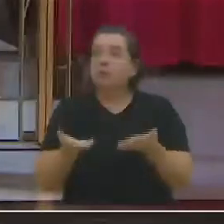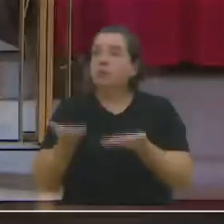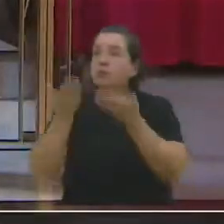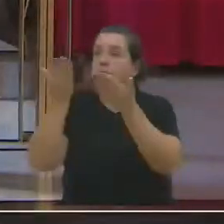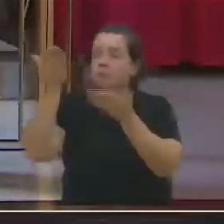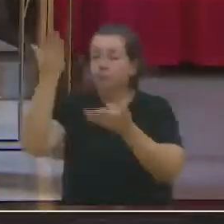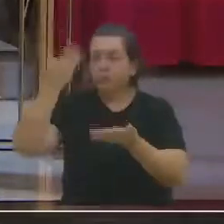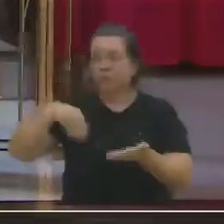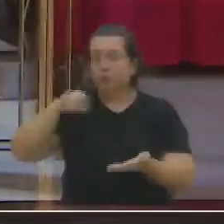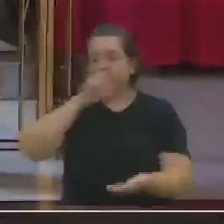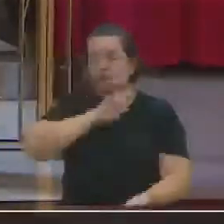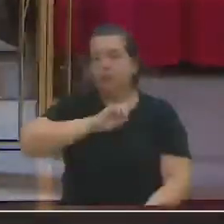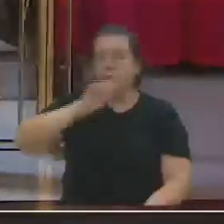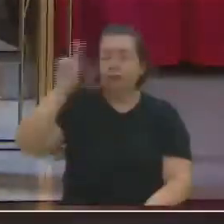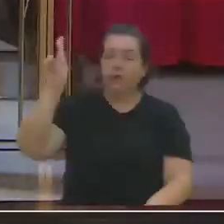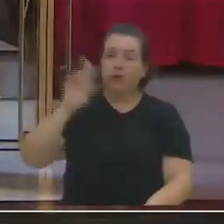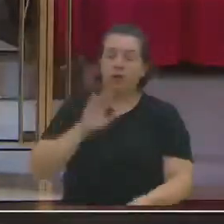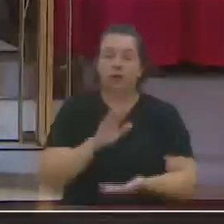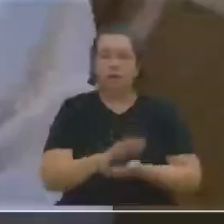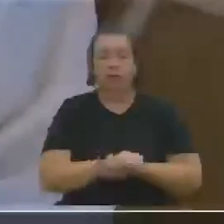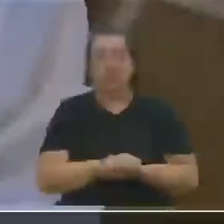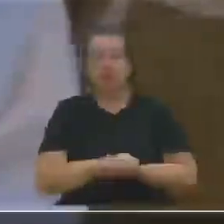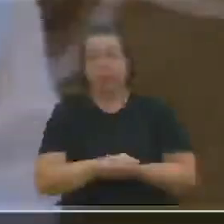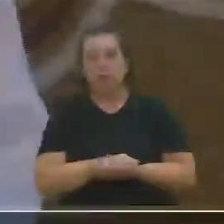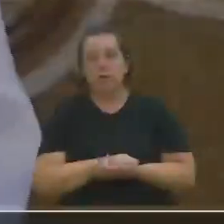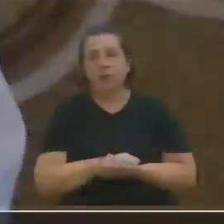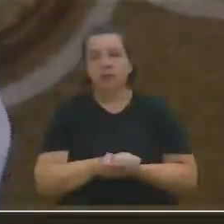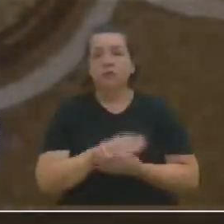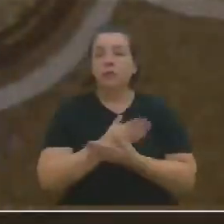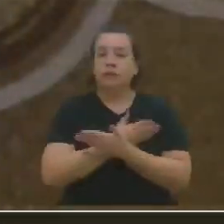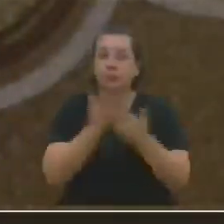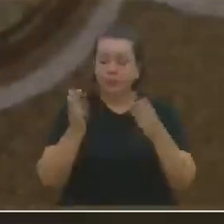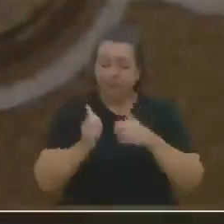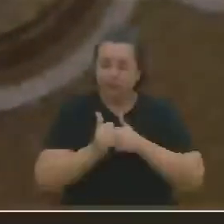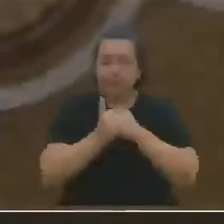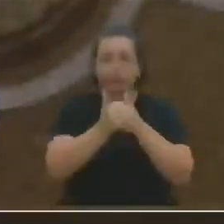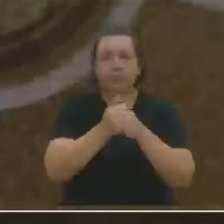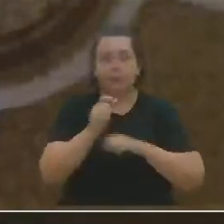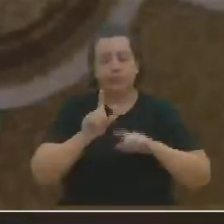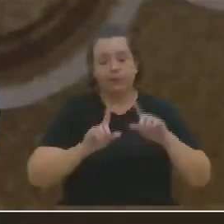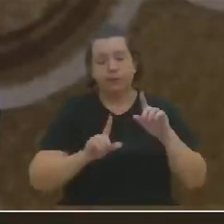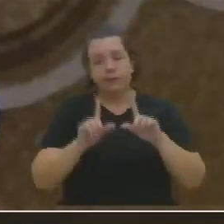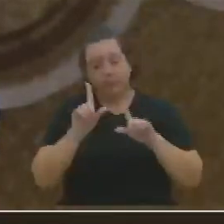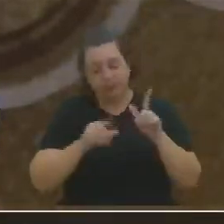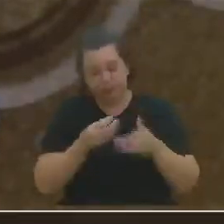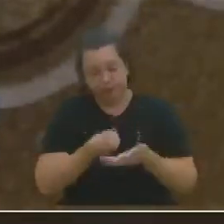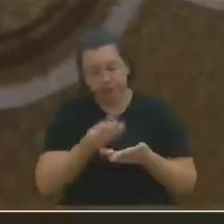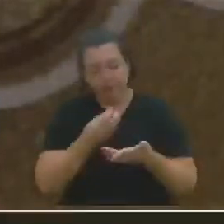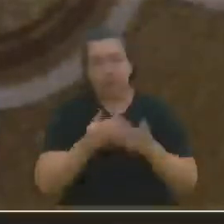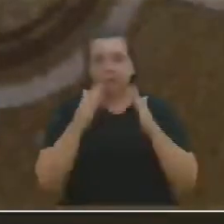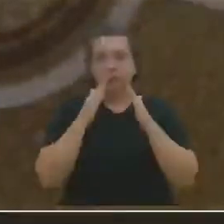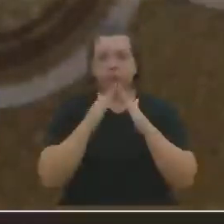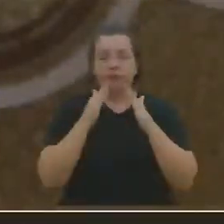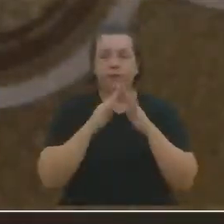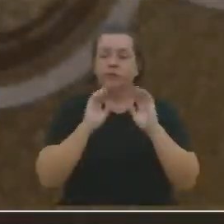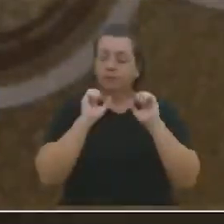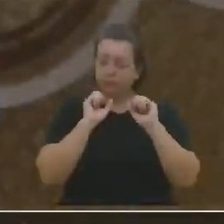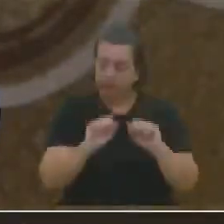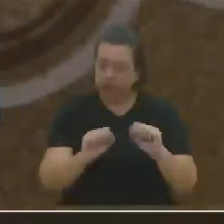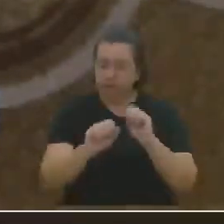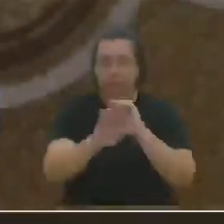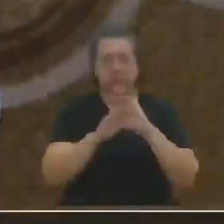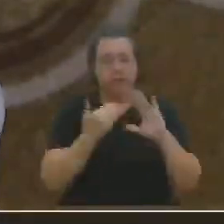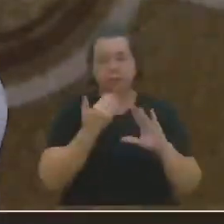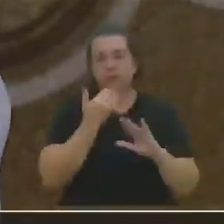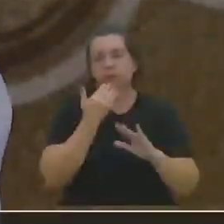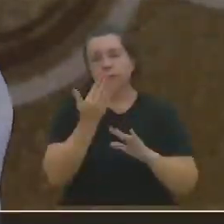Senhor? Você que nos acompanha de casa, pela TV Evangelizar, coloque a sua intenção,